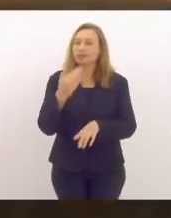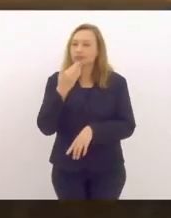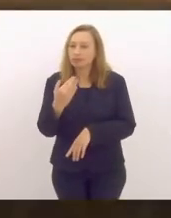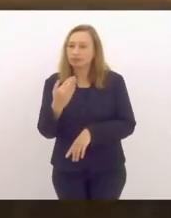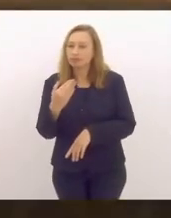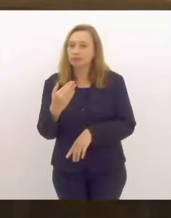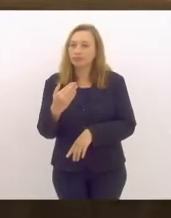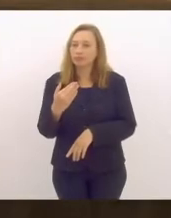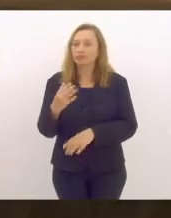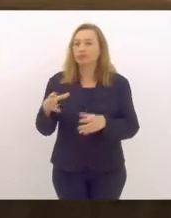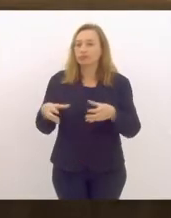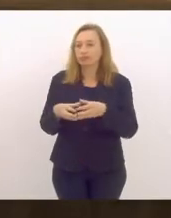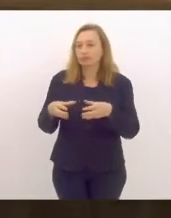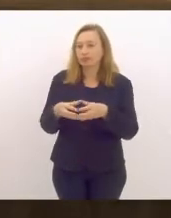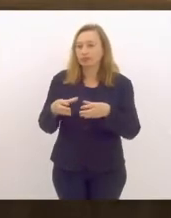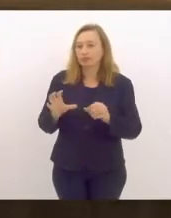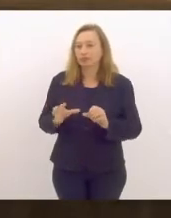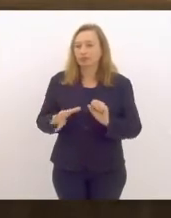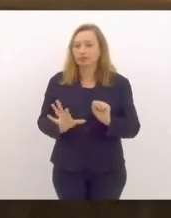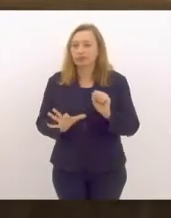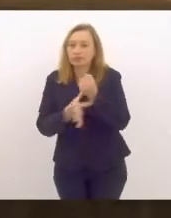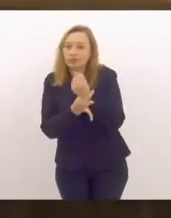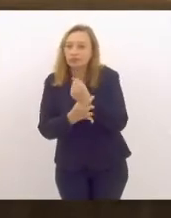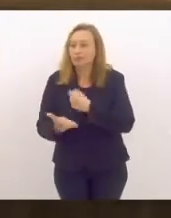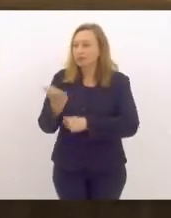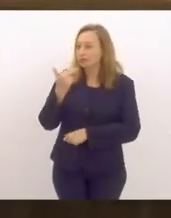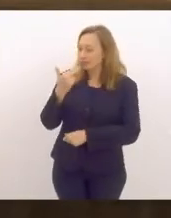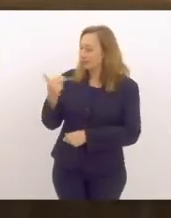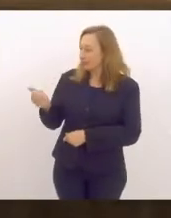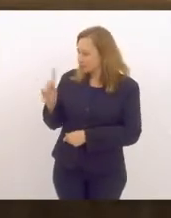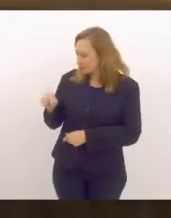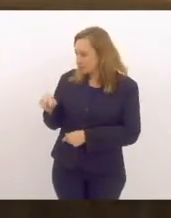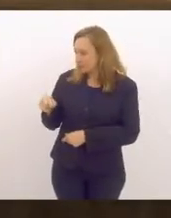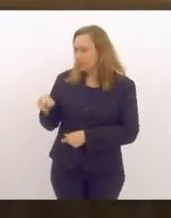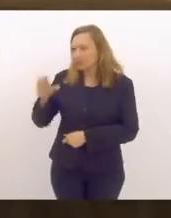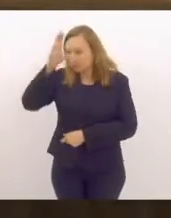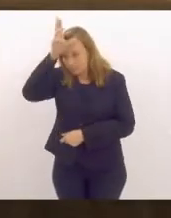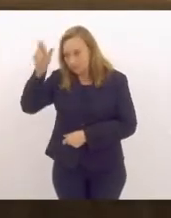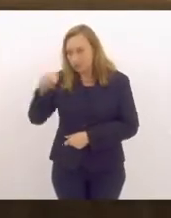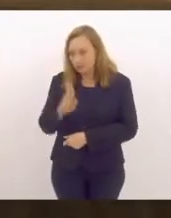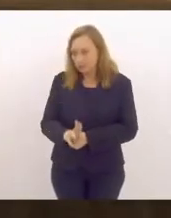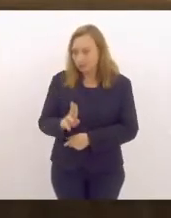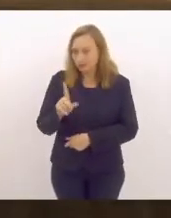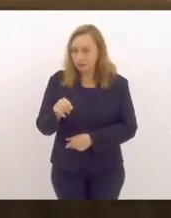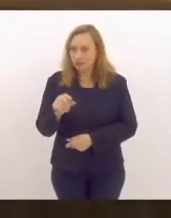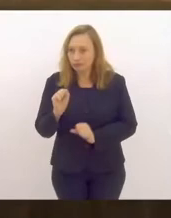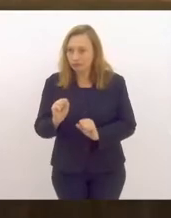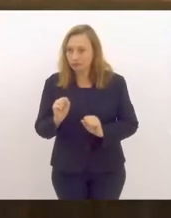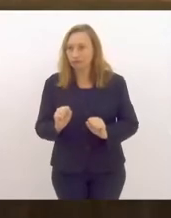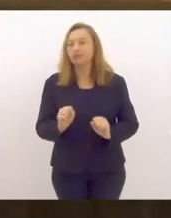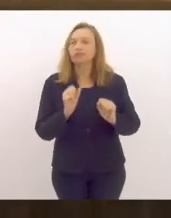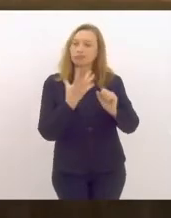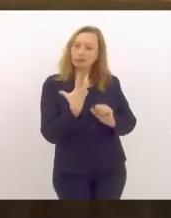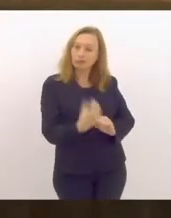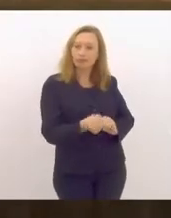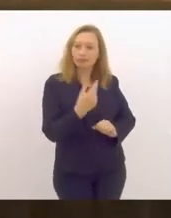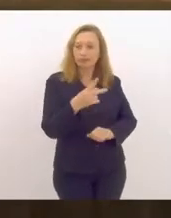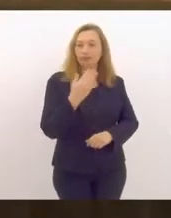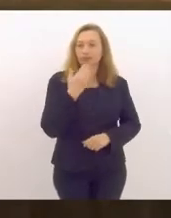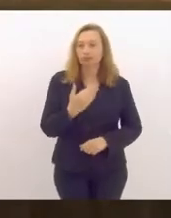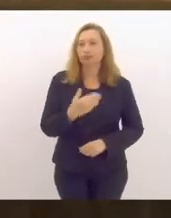o parecer da Comissão de Segurança Alimentar, né, Tia Ju? É possível? Presidência, defere pedir de Vossa Excelência.